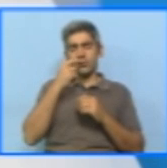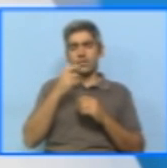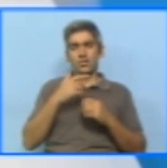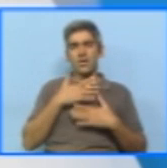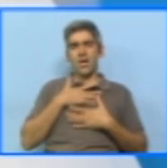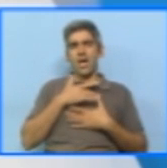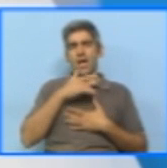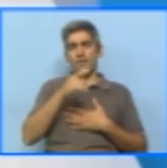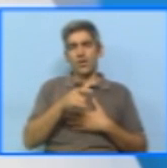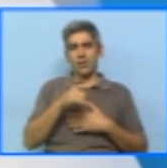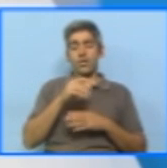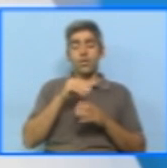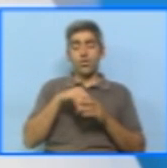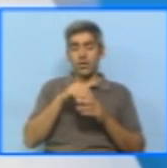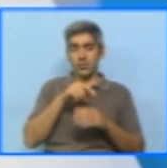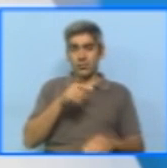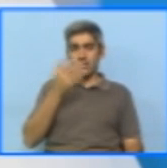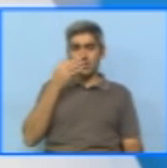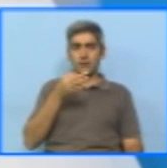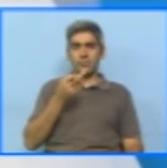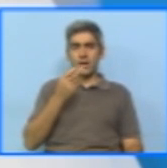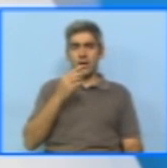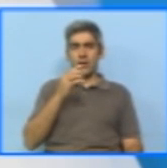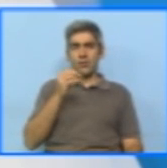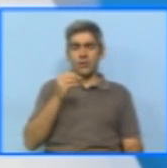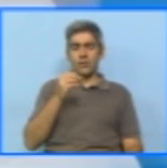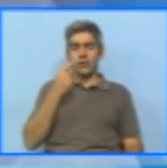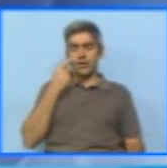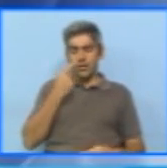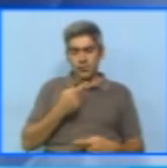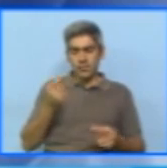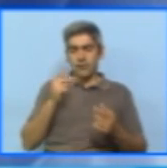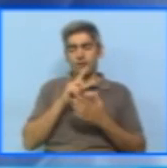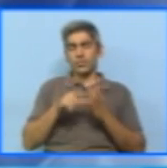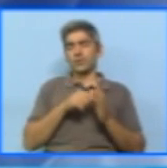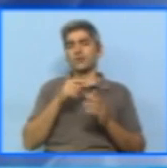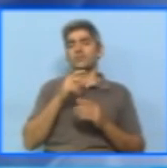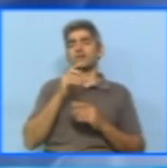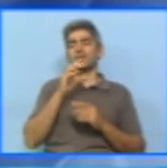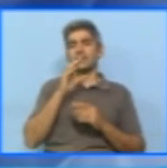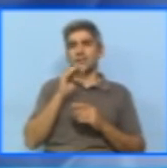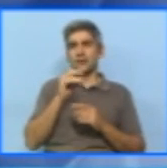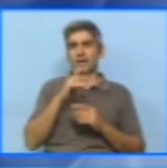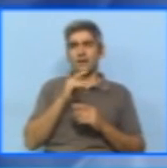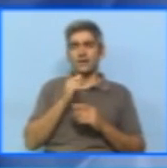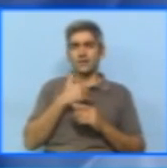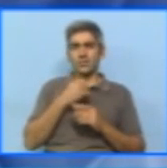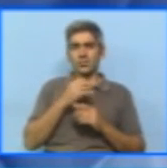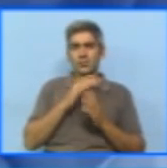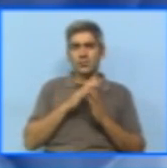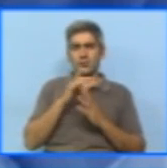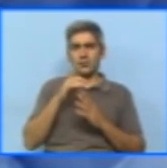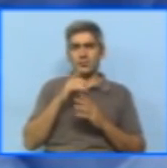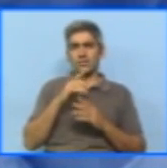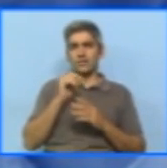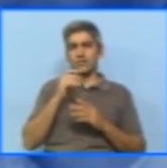num contexto em que Paulo está a apresentar o projeto salvífico de Deus para a humanidade, que é um